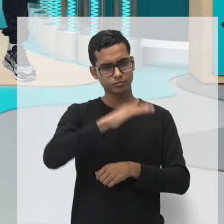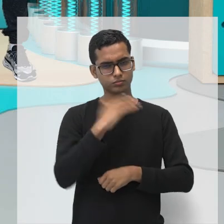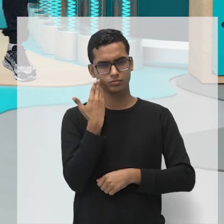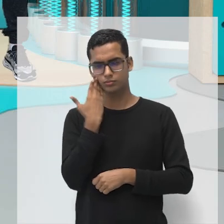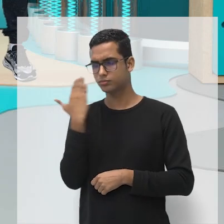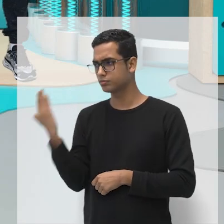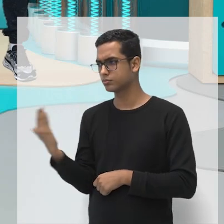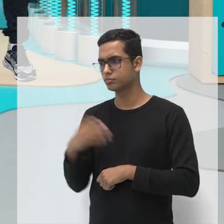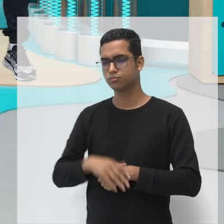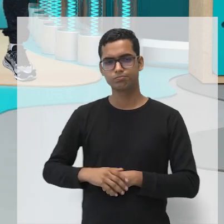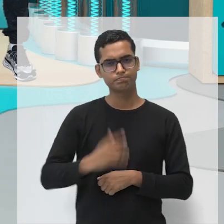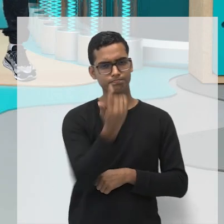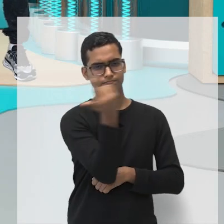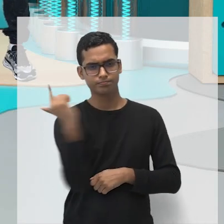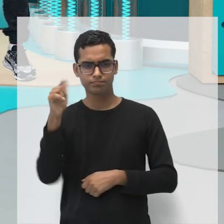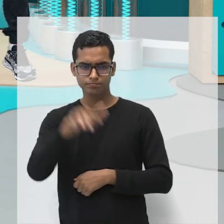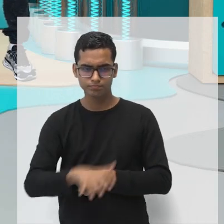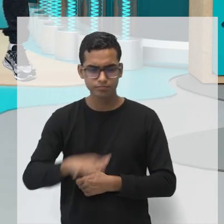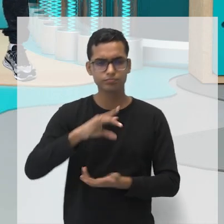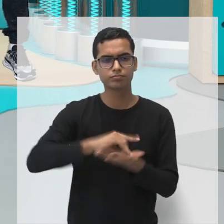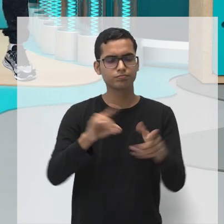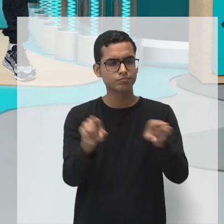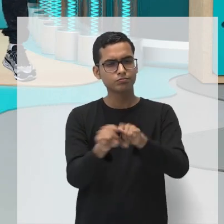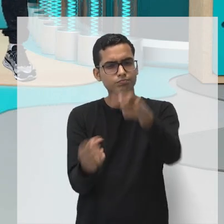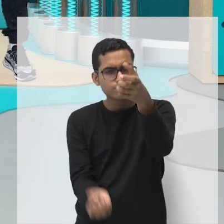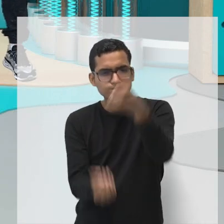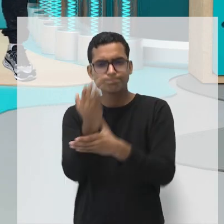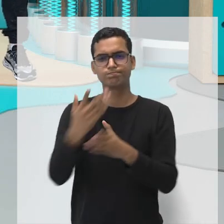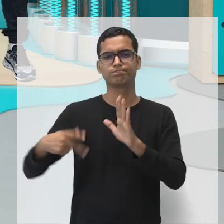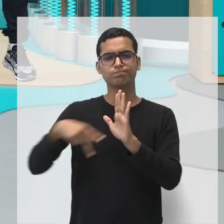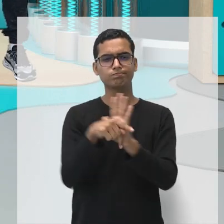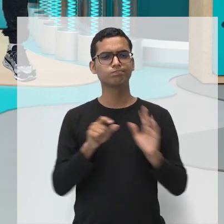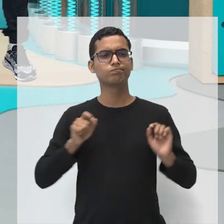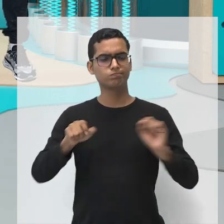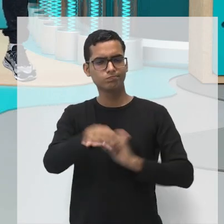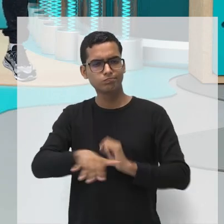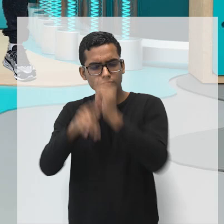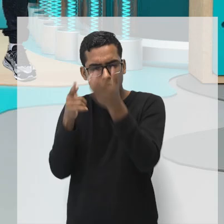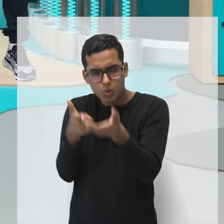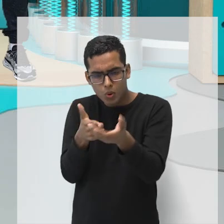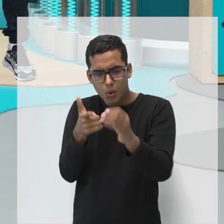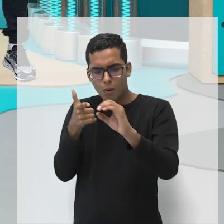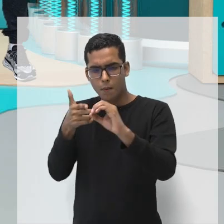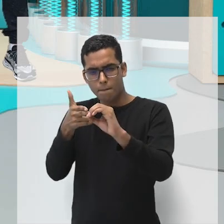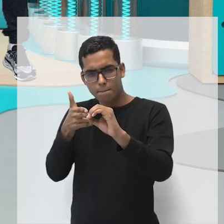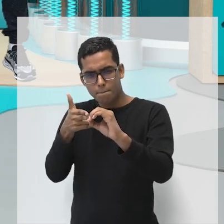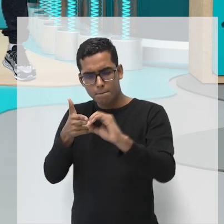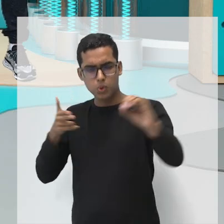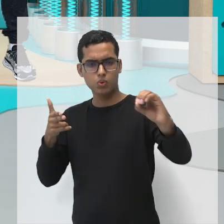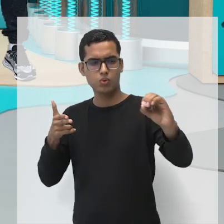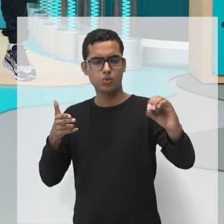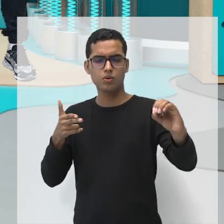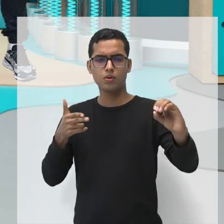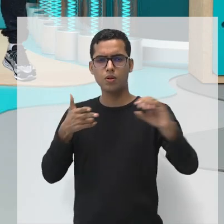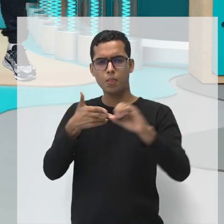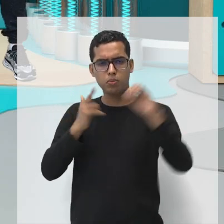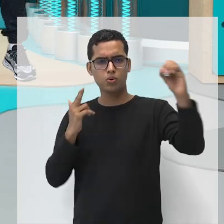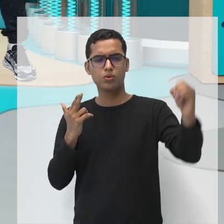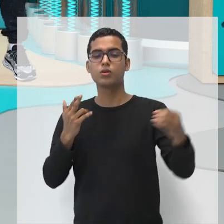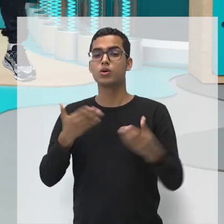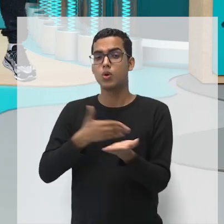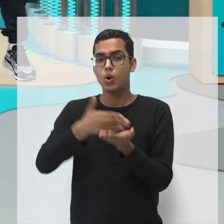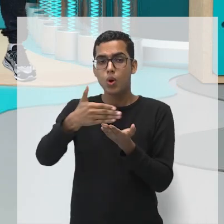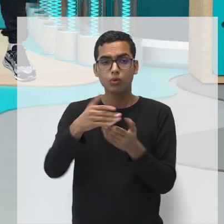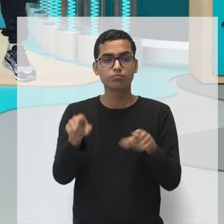frente. Outra vertente sobre a origem do paintball, como que ele surgiu, é que o paintball começou como